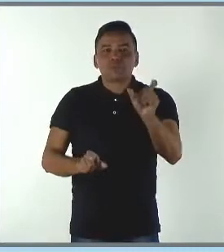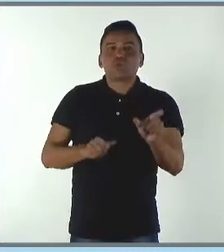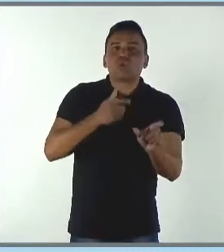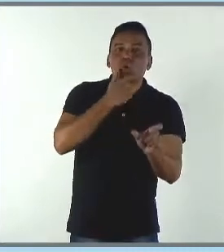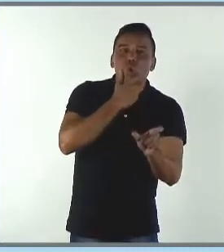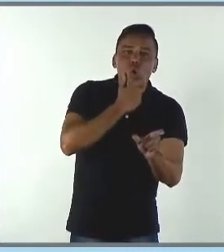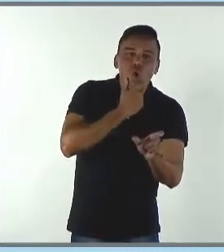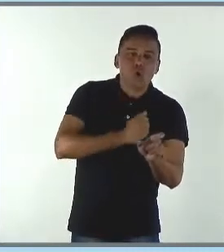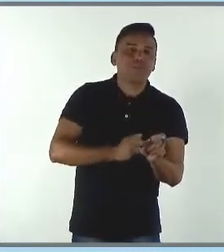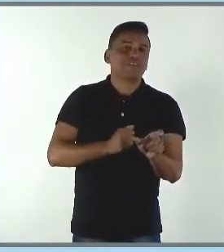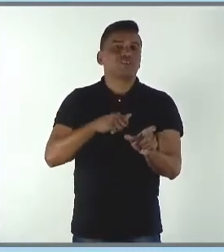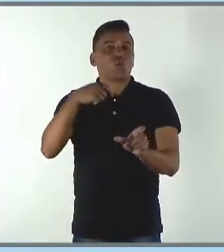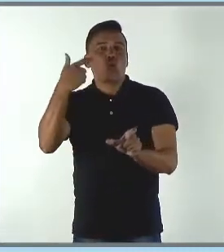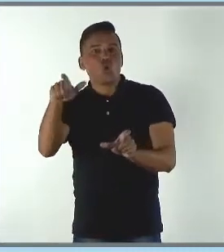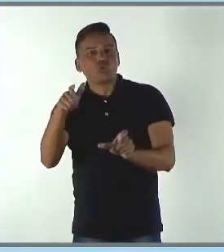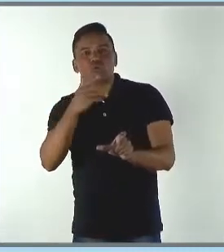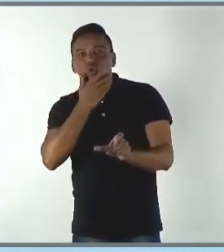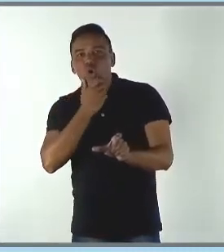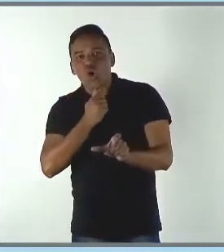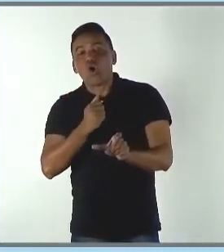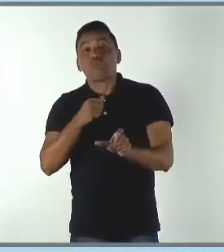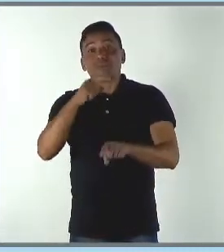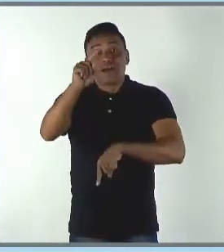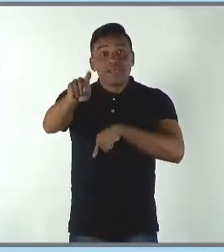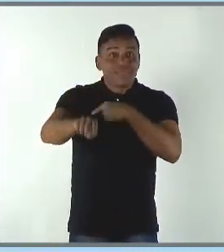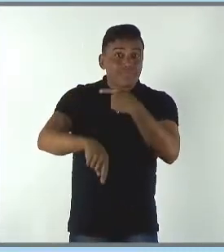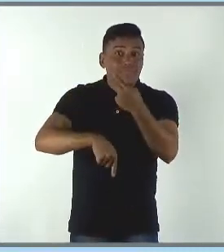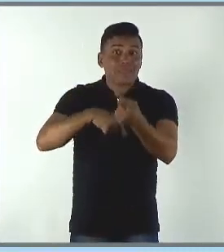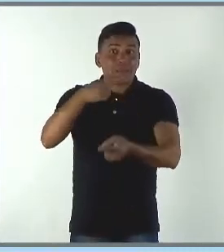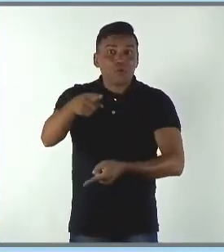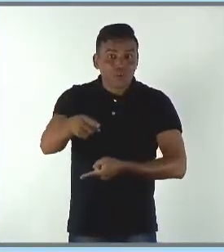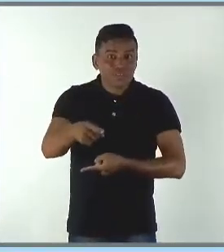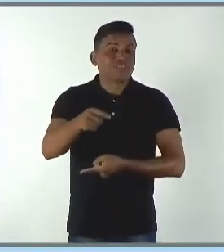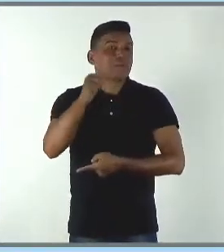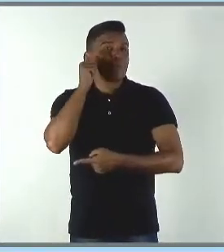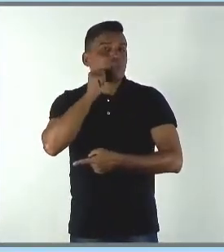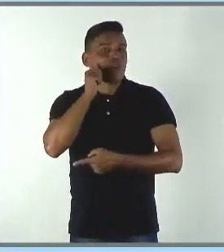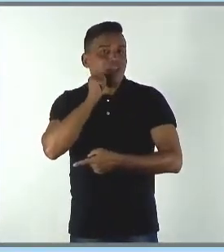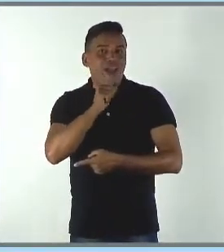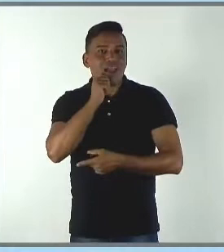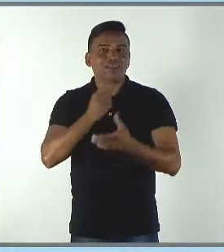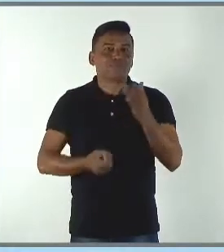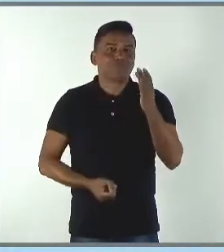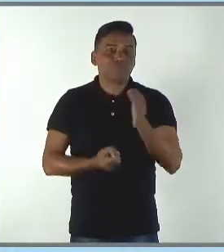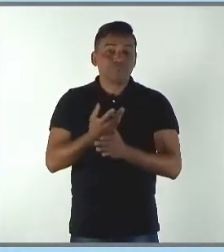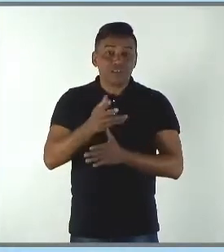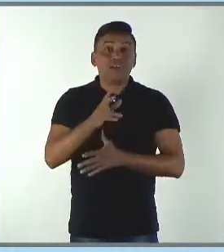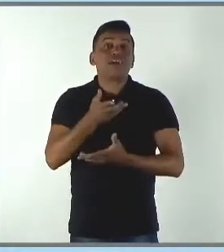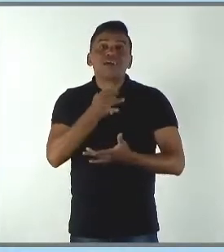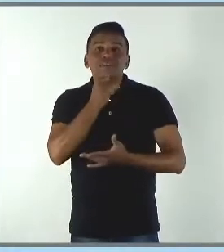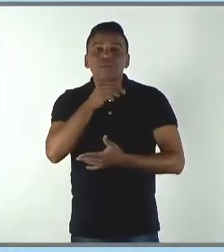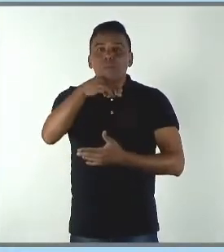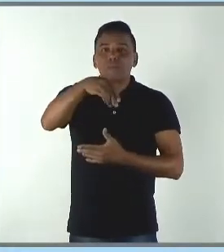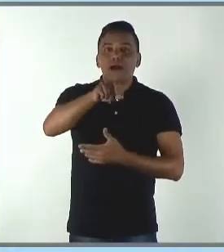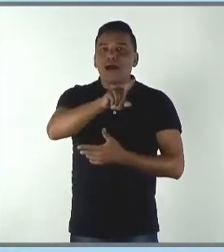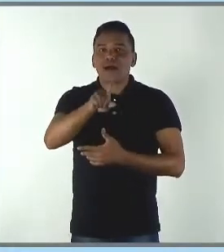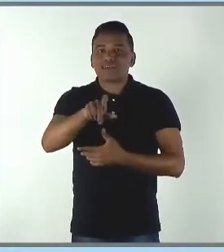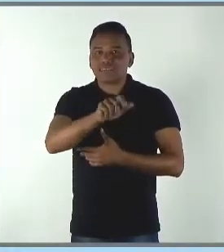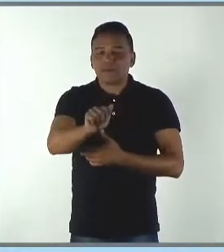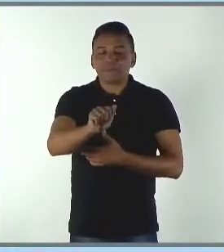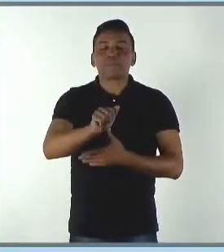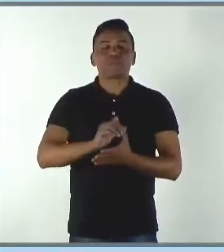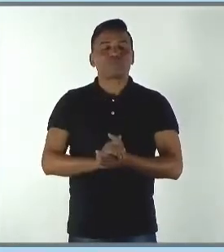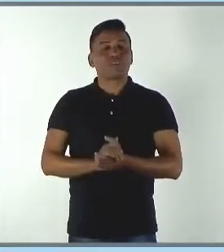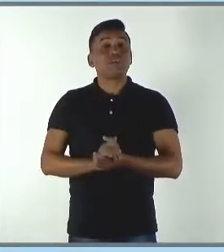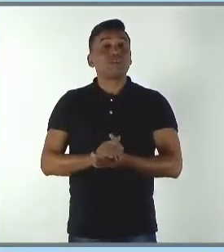Brito e outros que o sucederam, e depois, mais tarde, autoras de pessoas como a Masa, pessoas que escolhem atuar numa área que